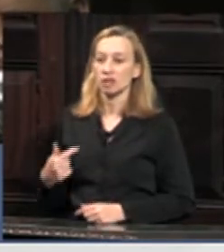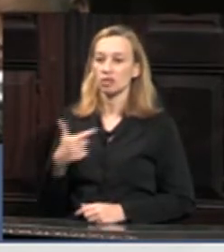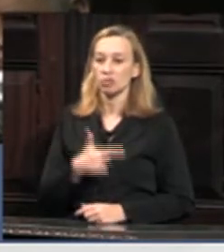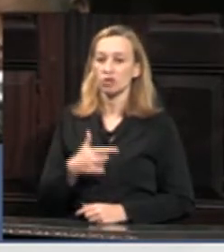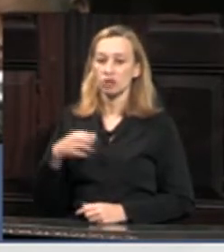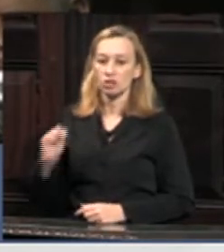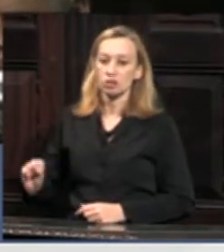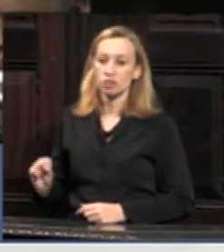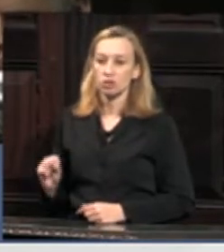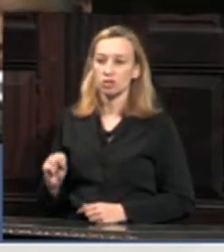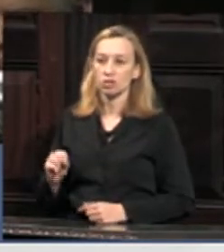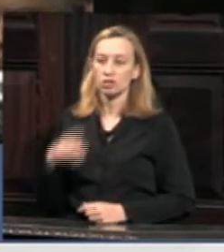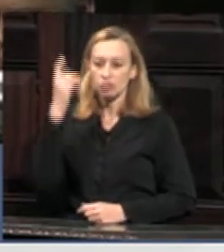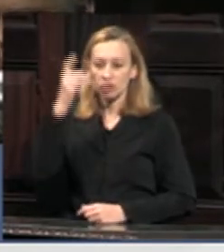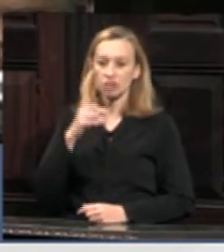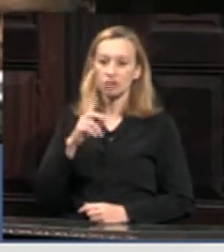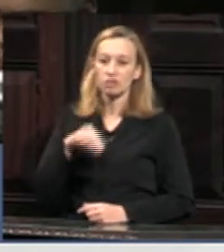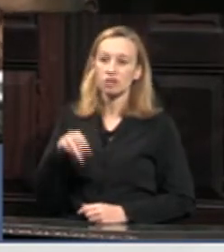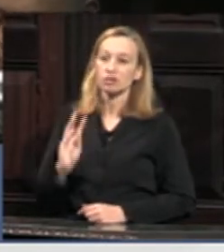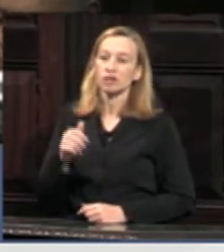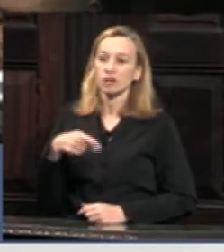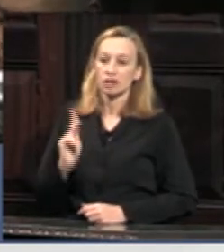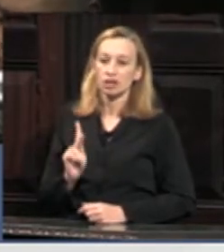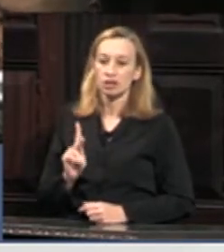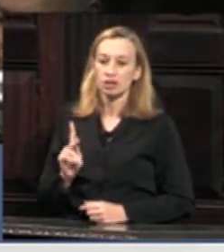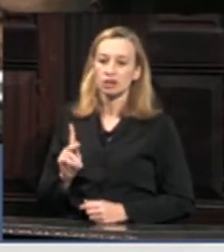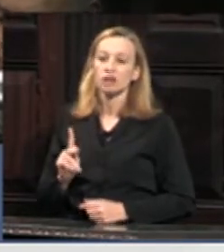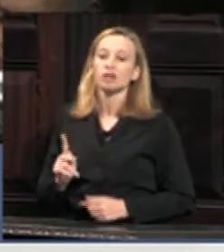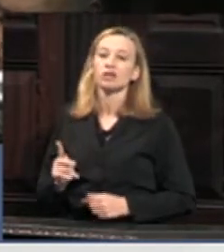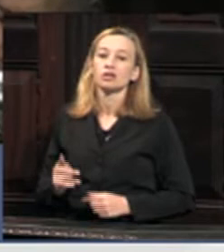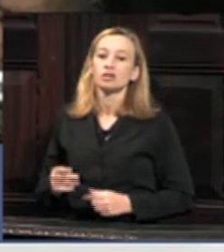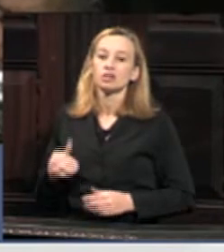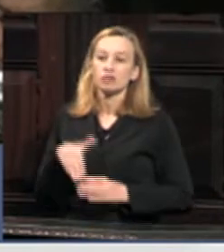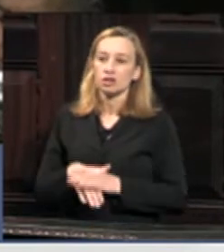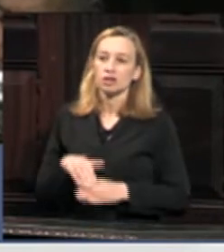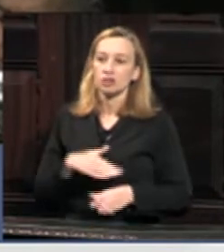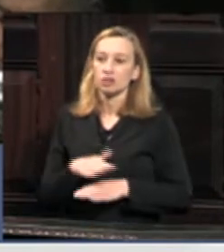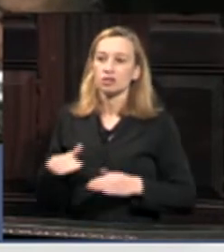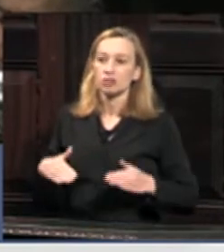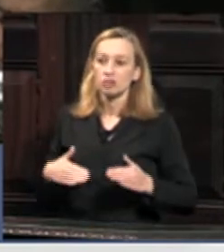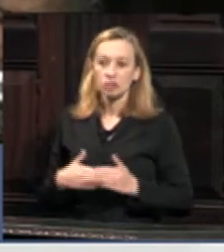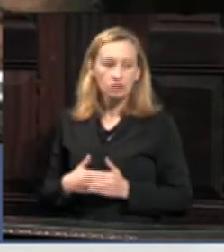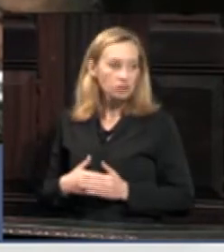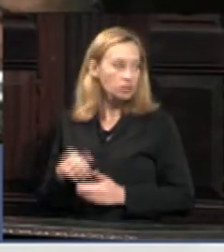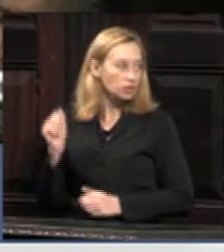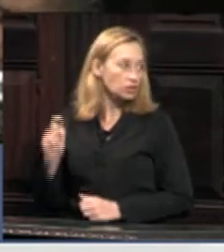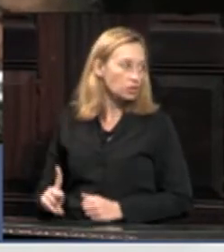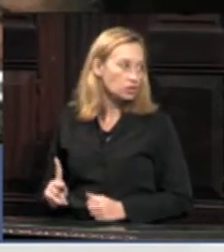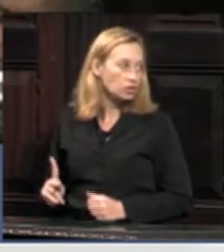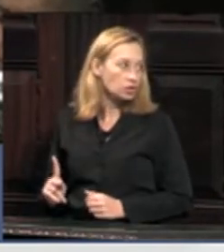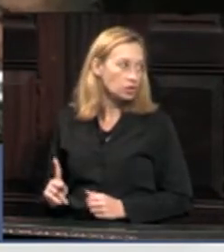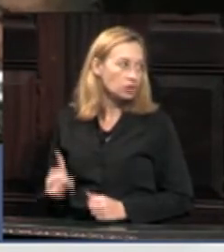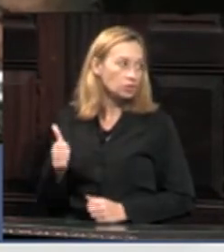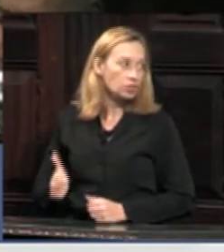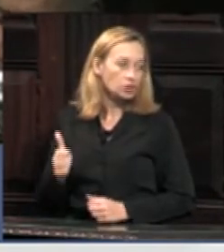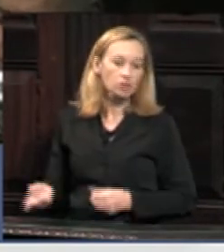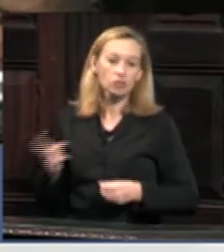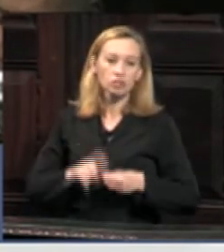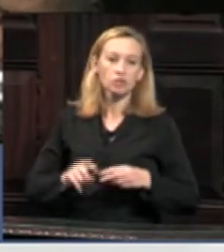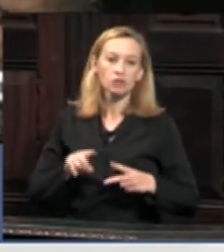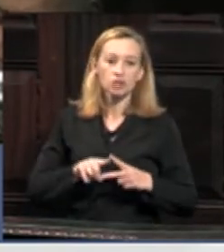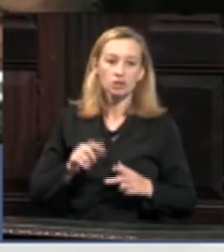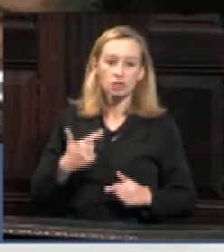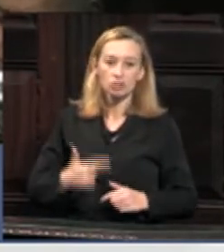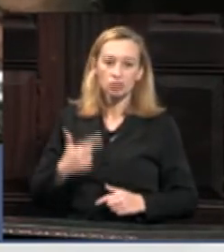4037-2018, de autoria do deputado Valdec Carneiro. Em votação. Senhores que aprovam, aprovado em primeira, retorna em